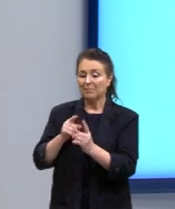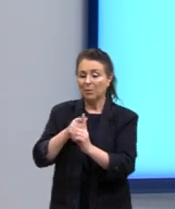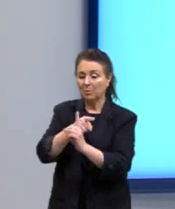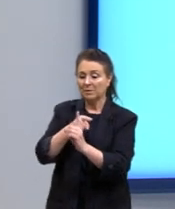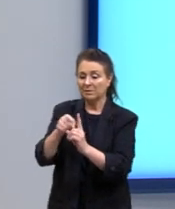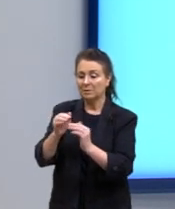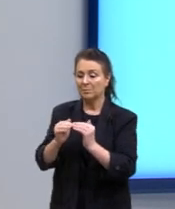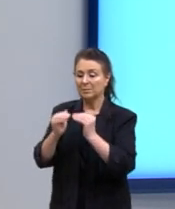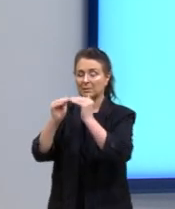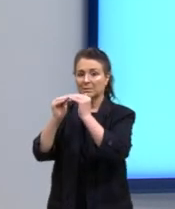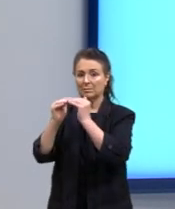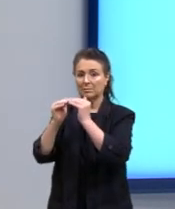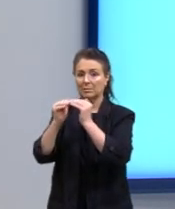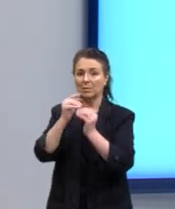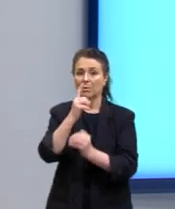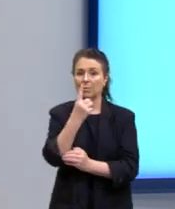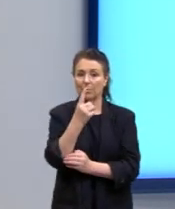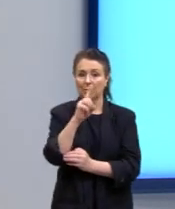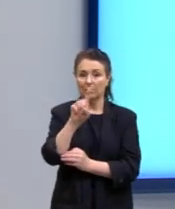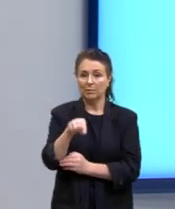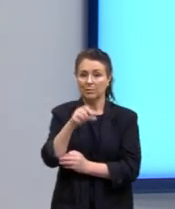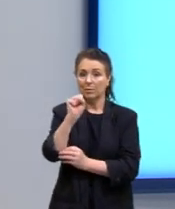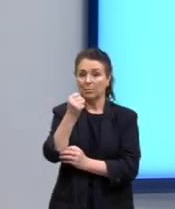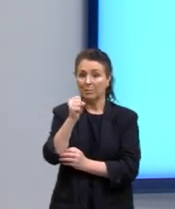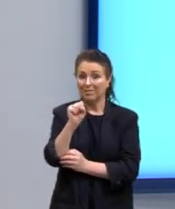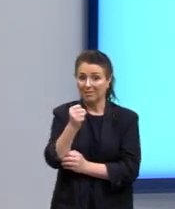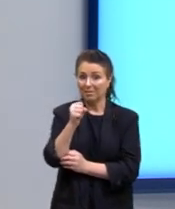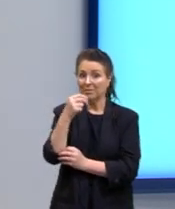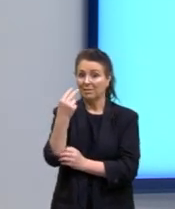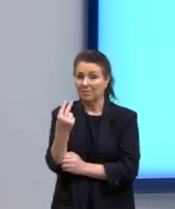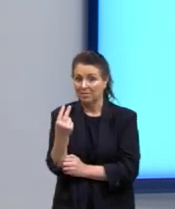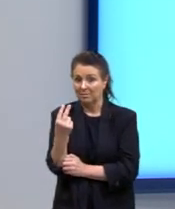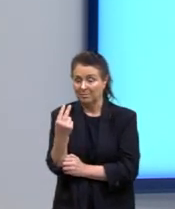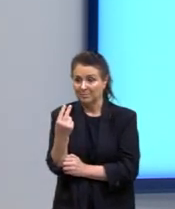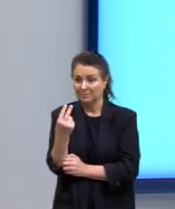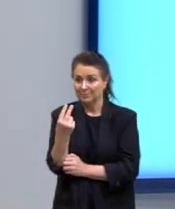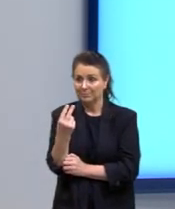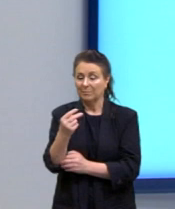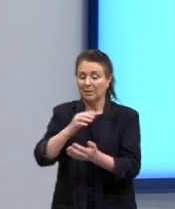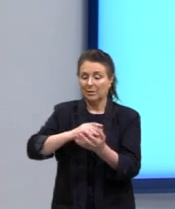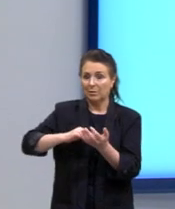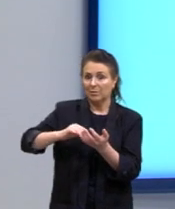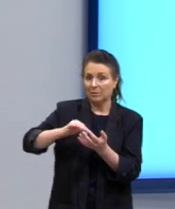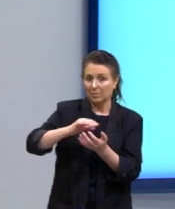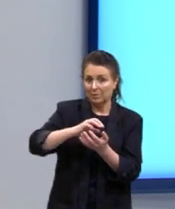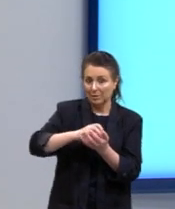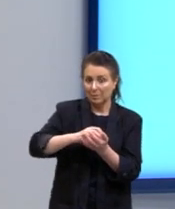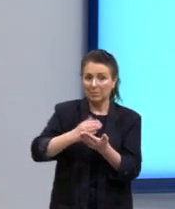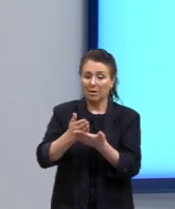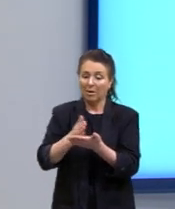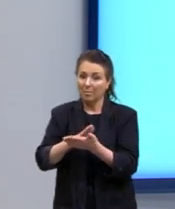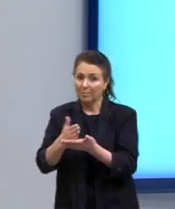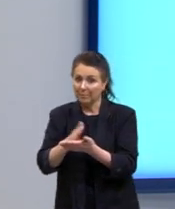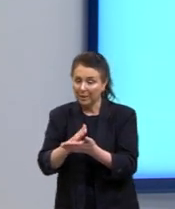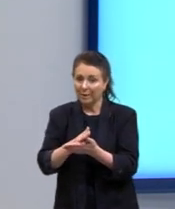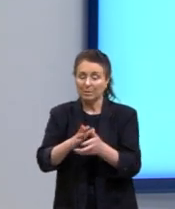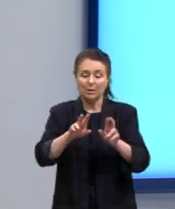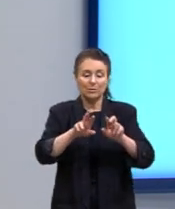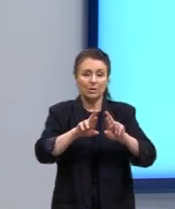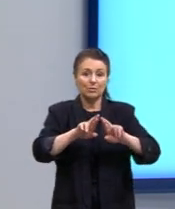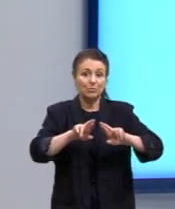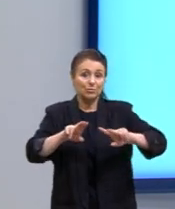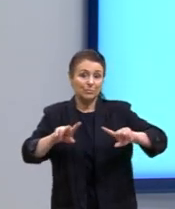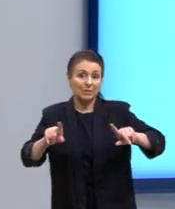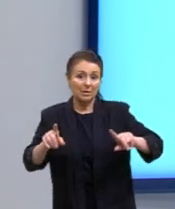desvio padrão seria de 1,82 calculamos lá né a média a diferença